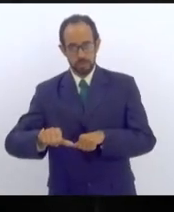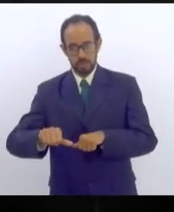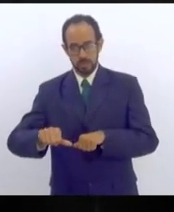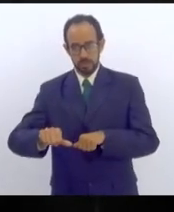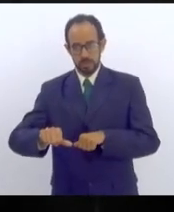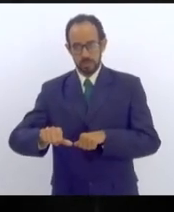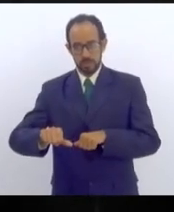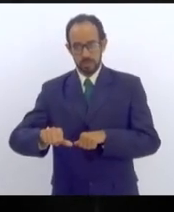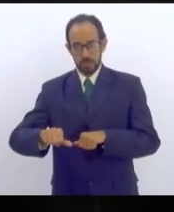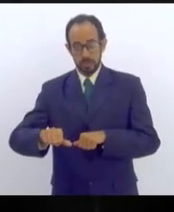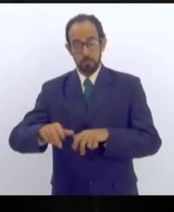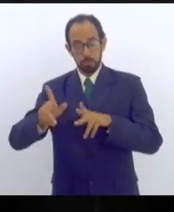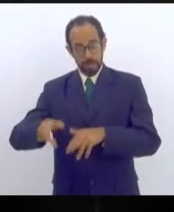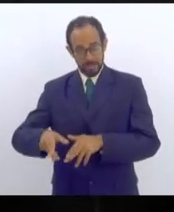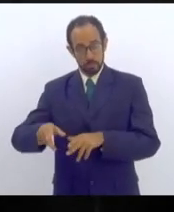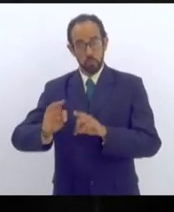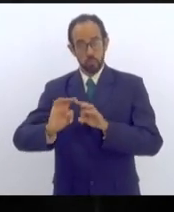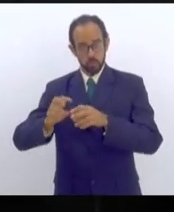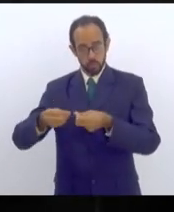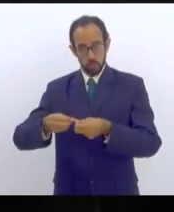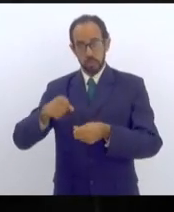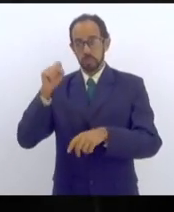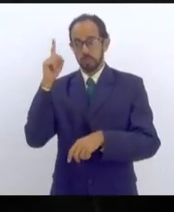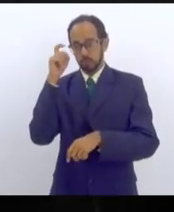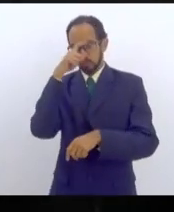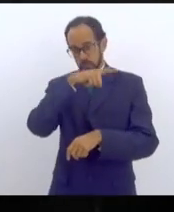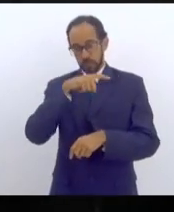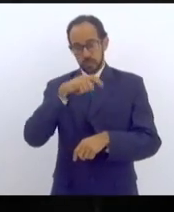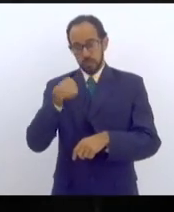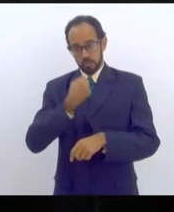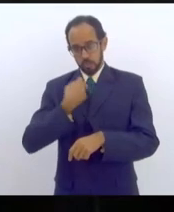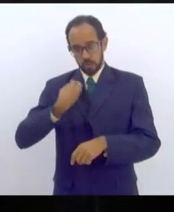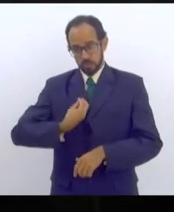as dificuldades pelas quais